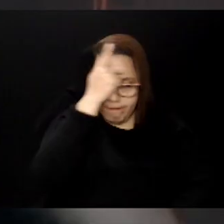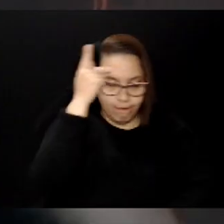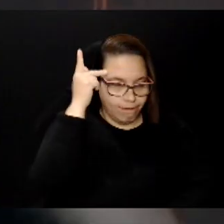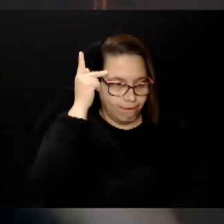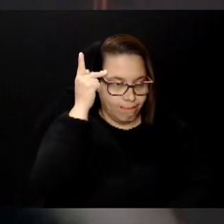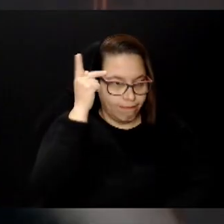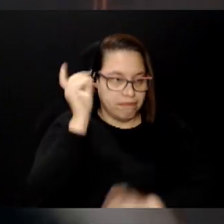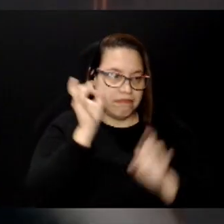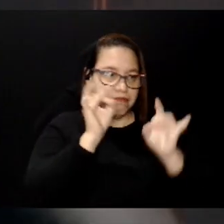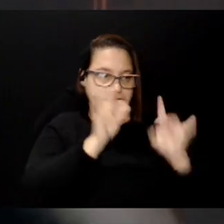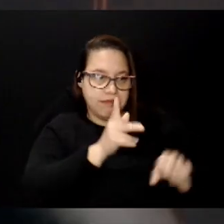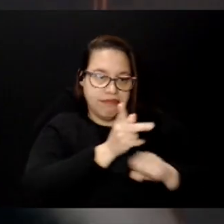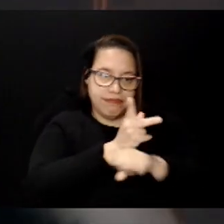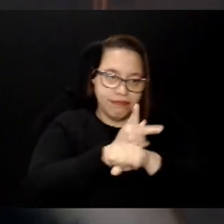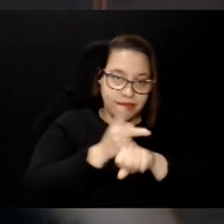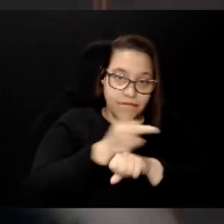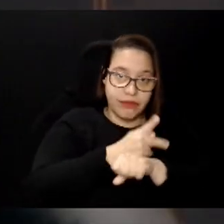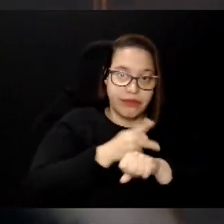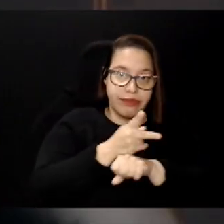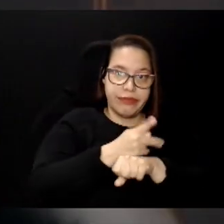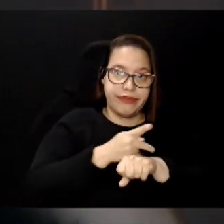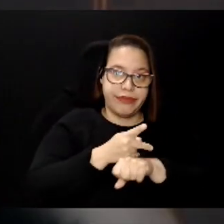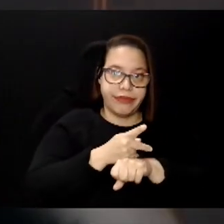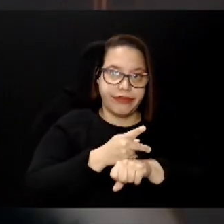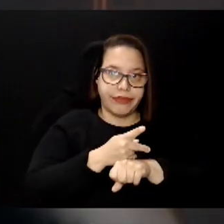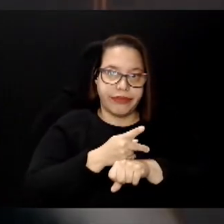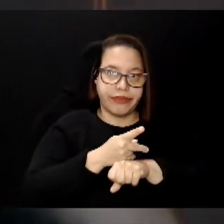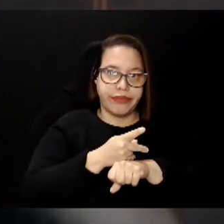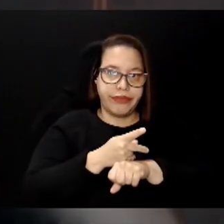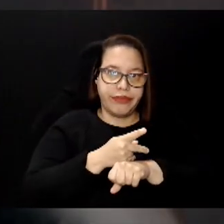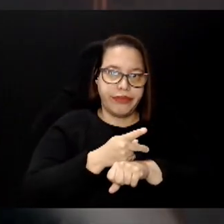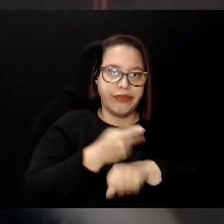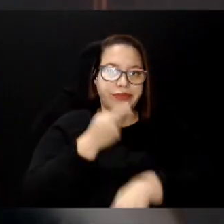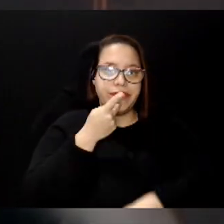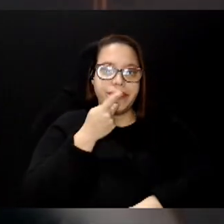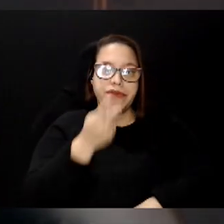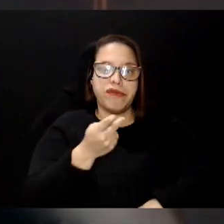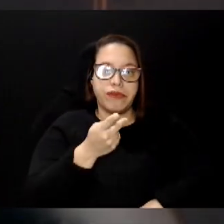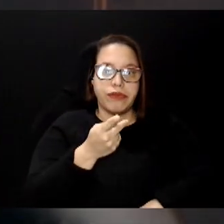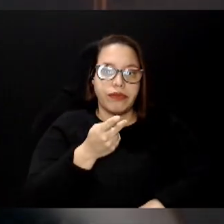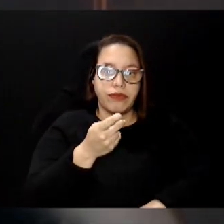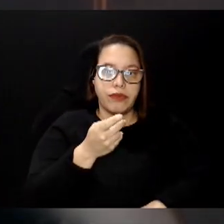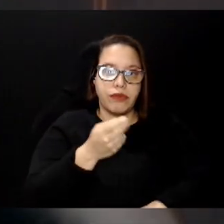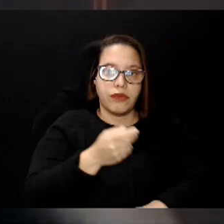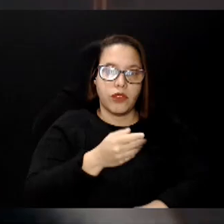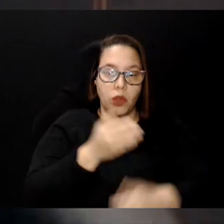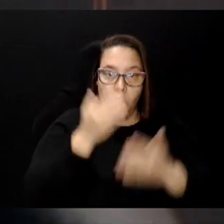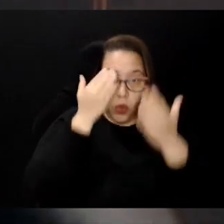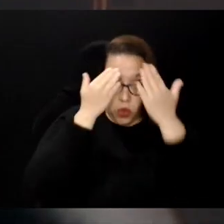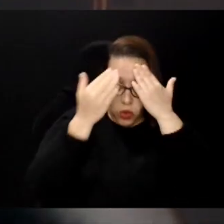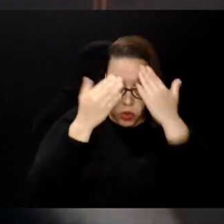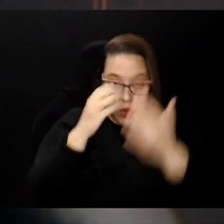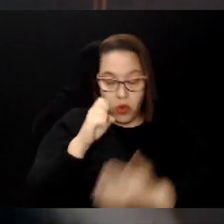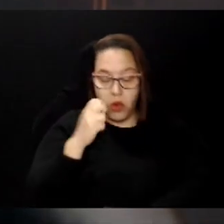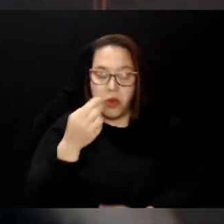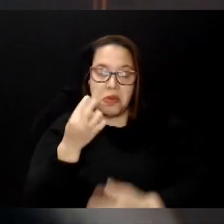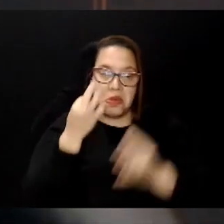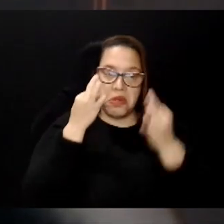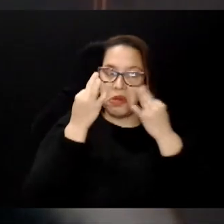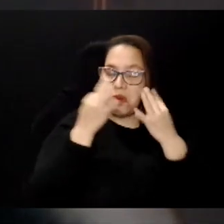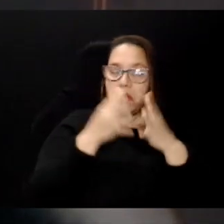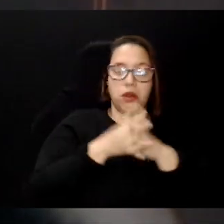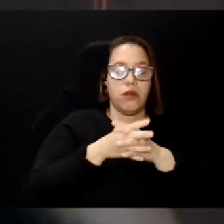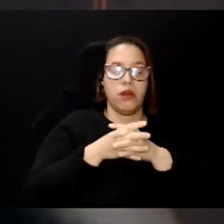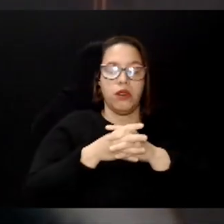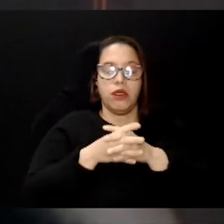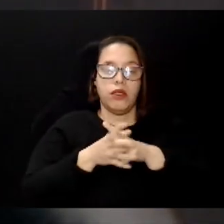procurar e aí eu nem digo tanto a um psicólogo ou um terapeuta. A pessoa deixa de procurar uma